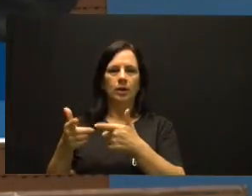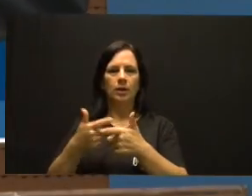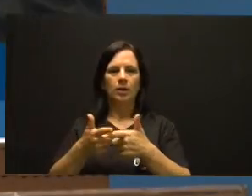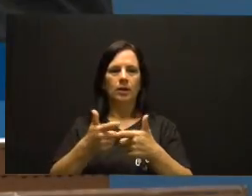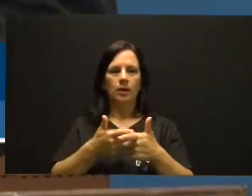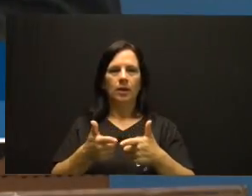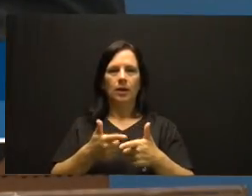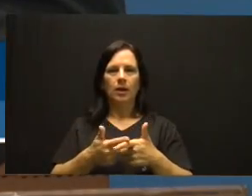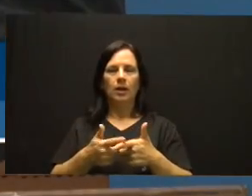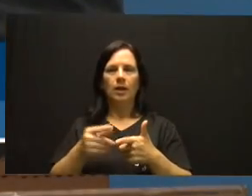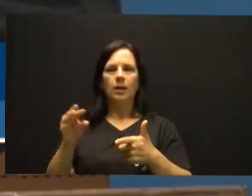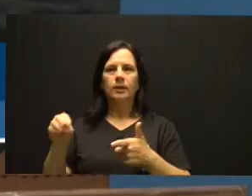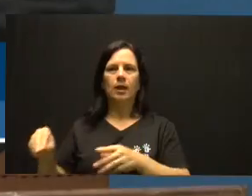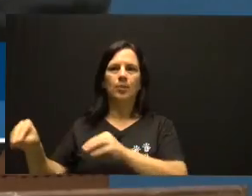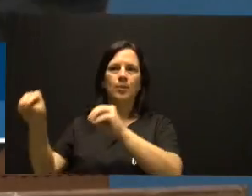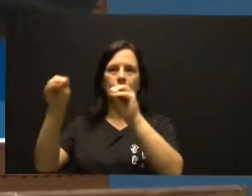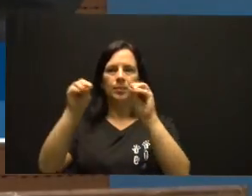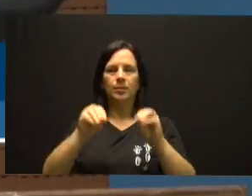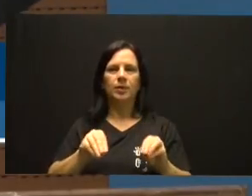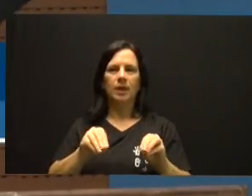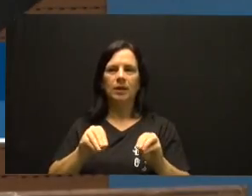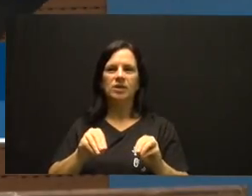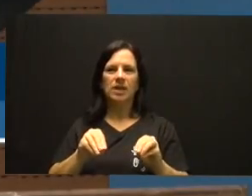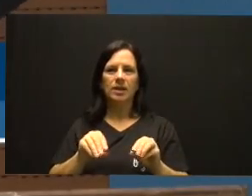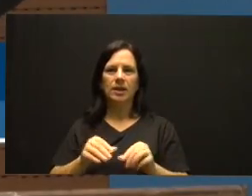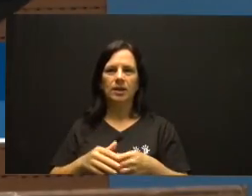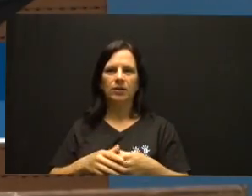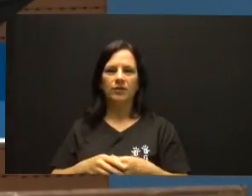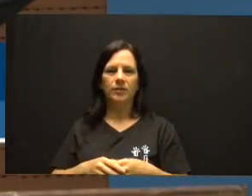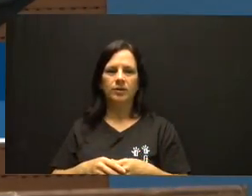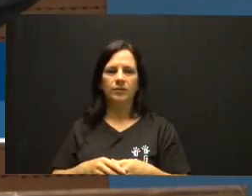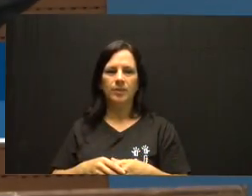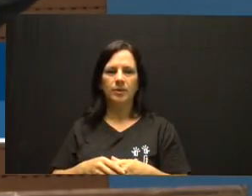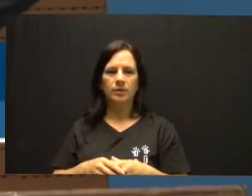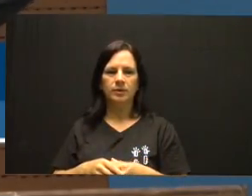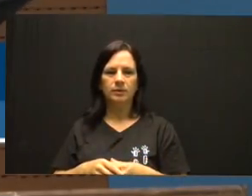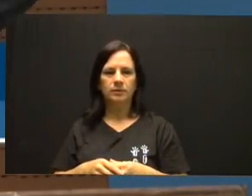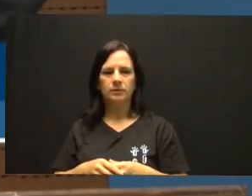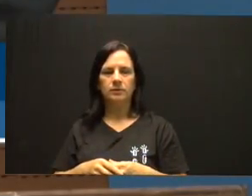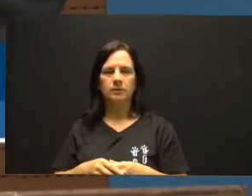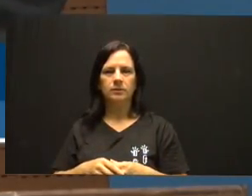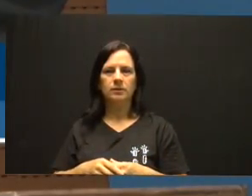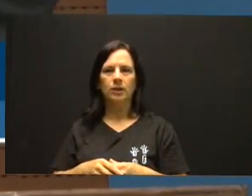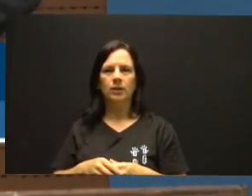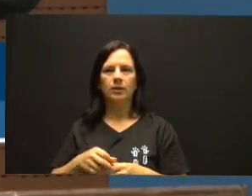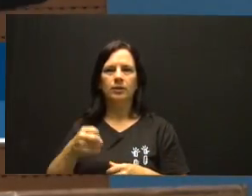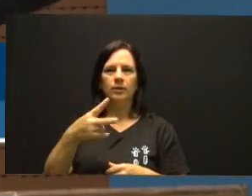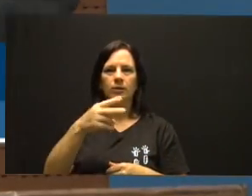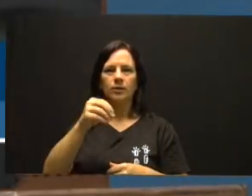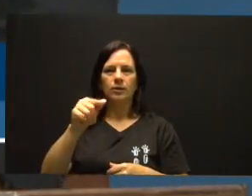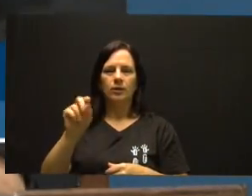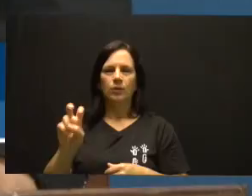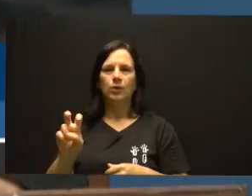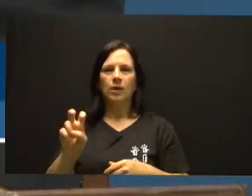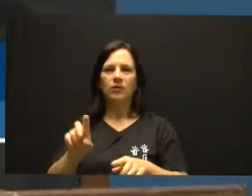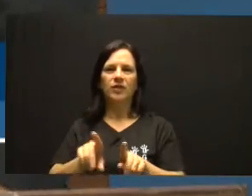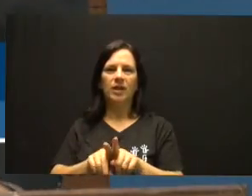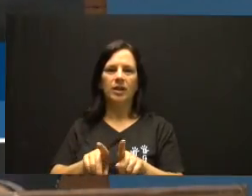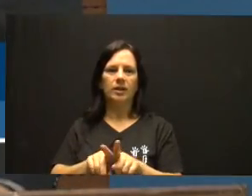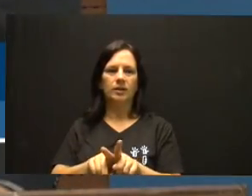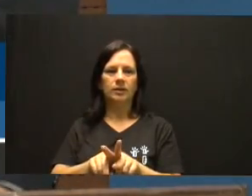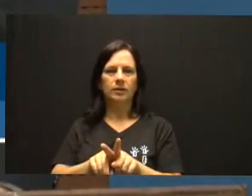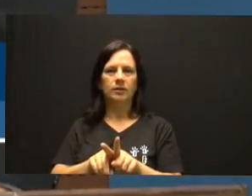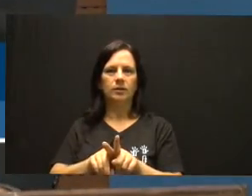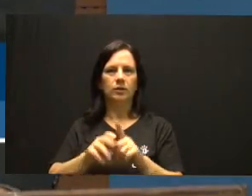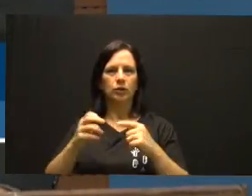da retomada. Vereador, no ano de 2014 para 2015, nós entramos, travamos uma grande